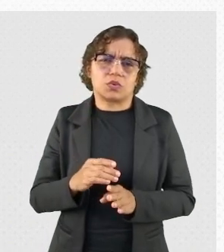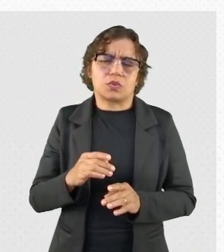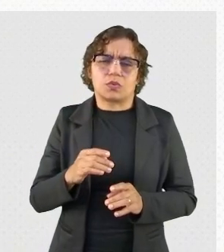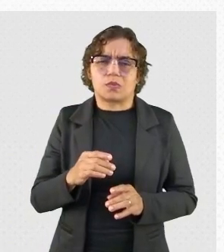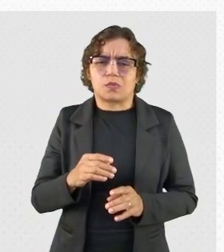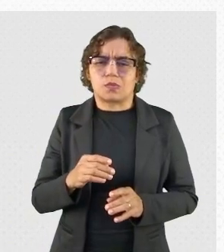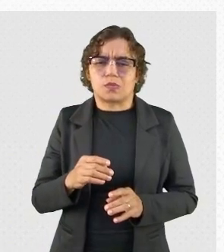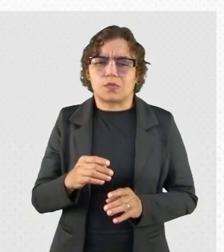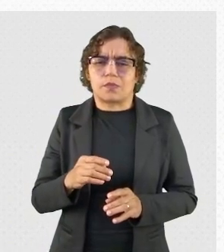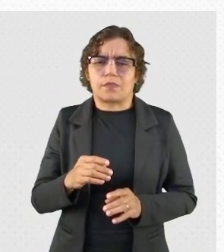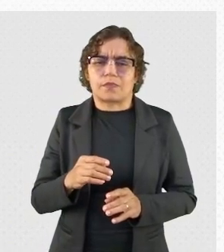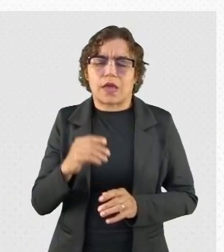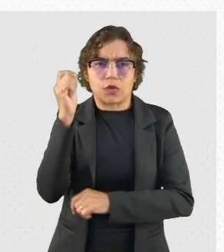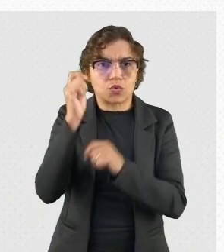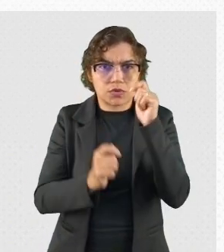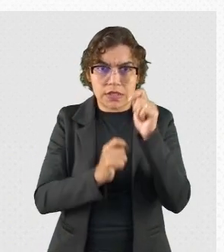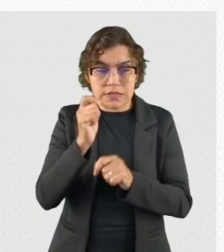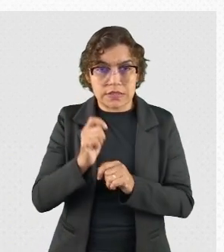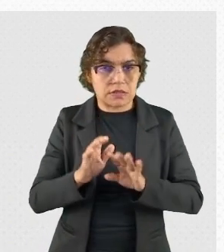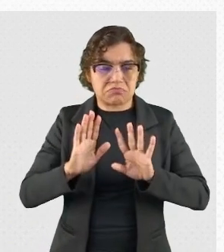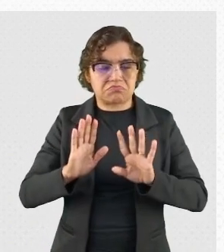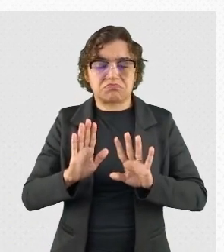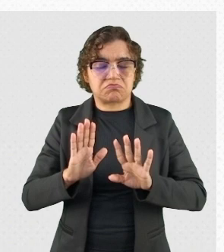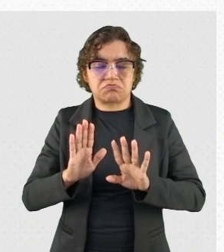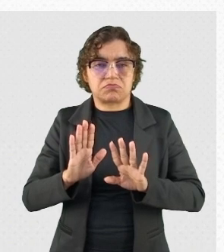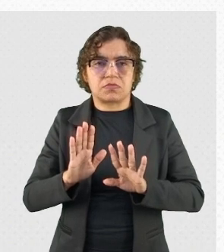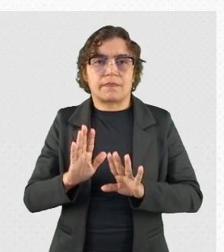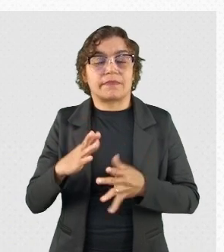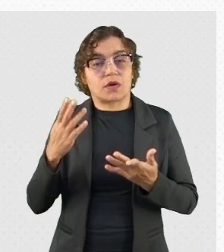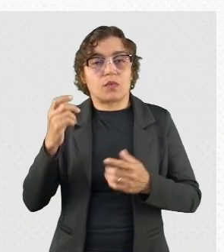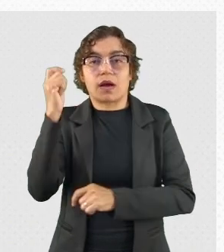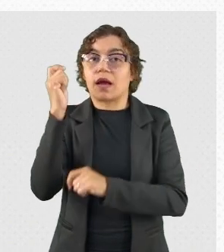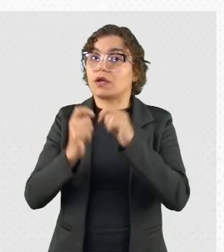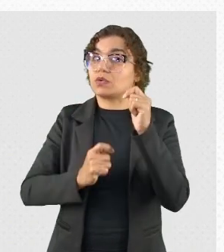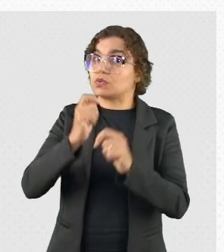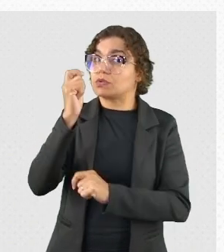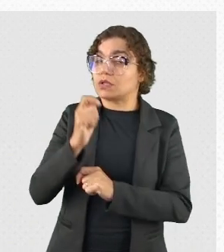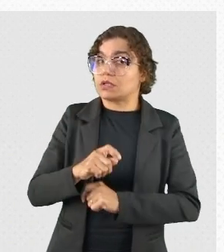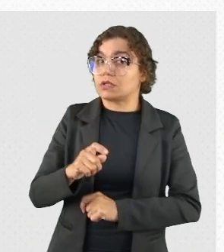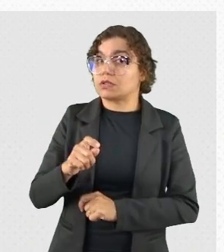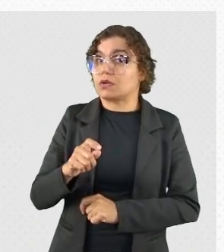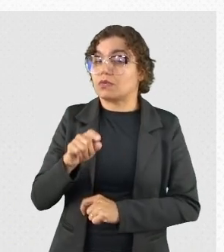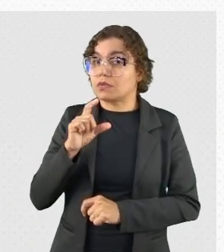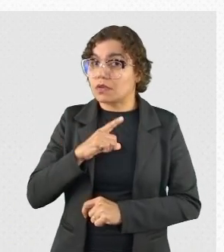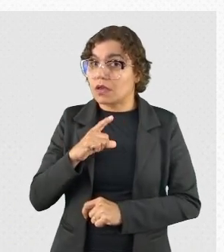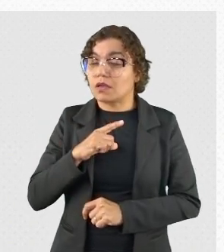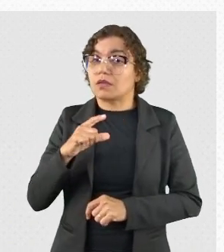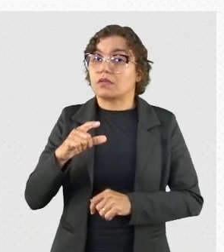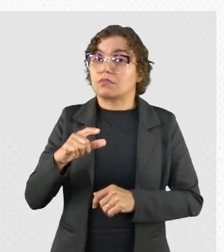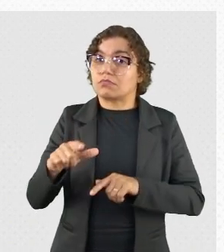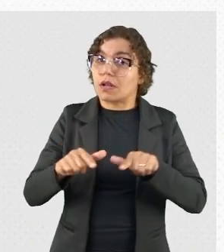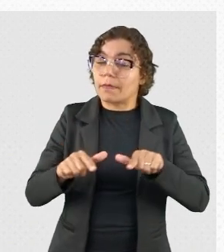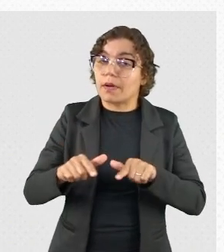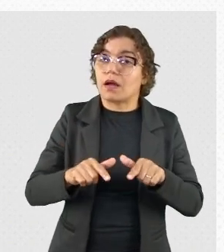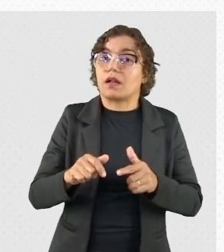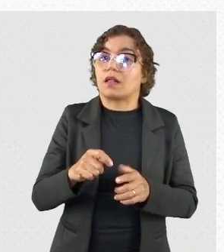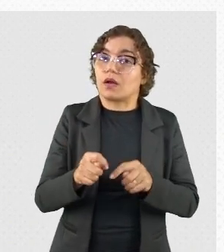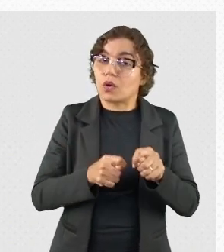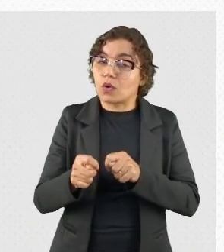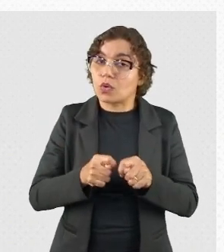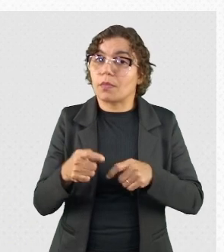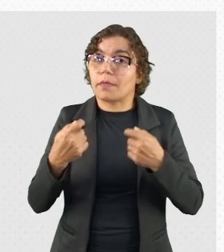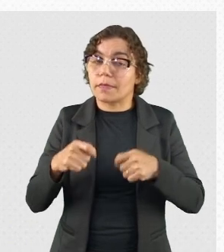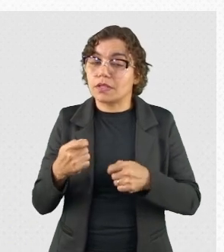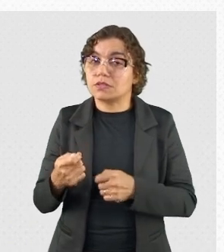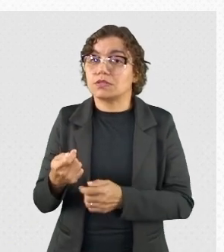da industrialização, porque não, é porque para a industrialização, para essa atividade econômica, era necessário recursos financeiros para